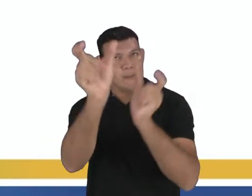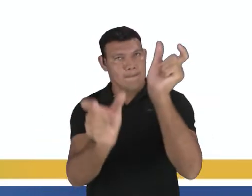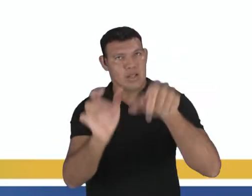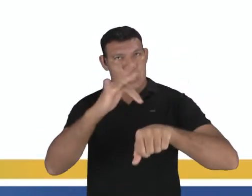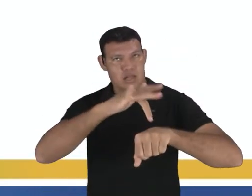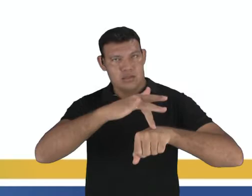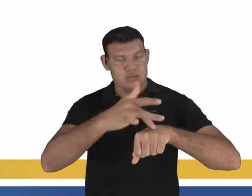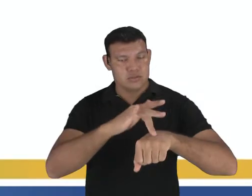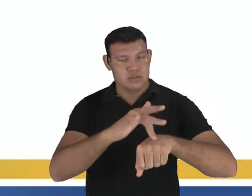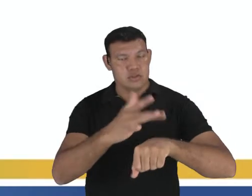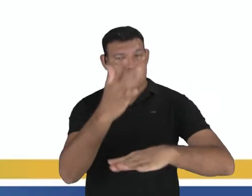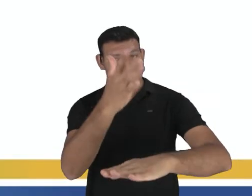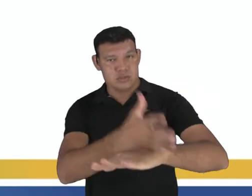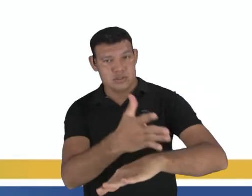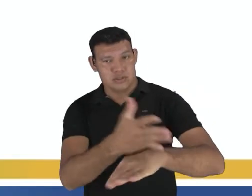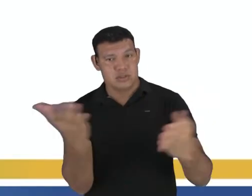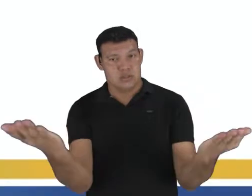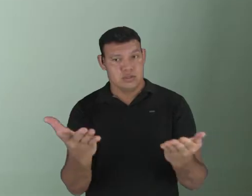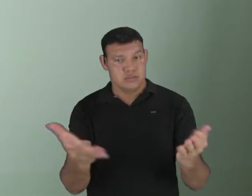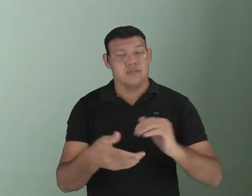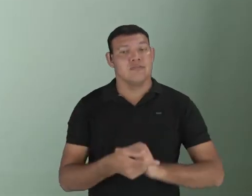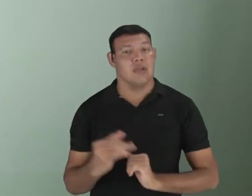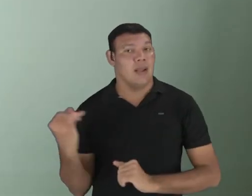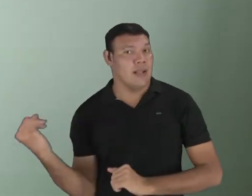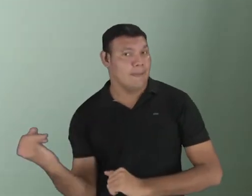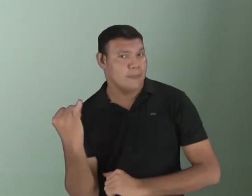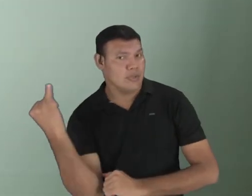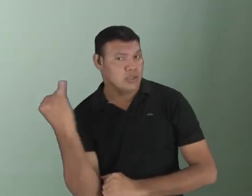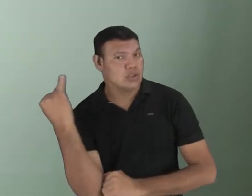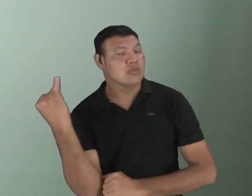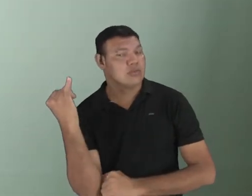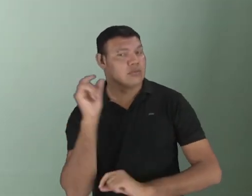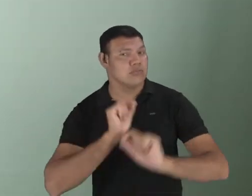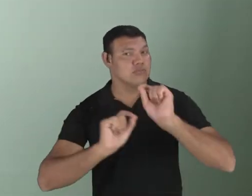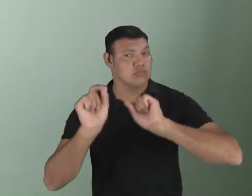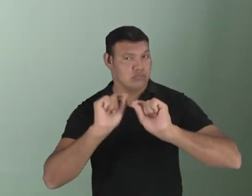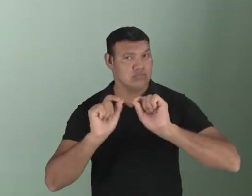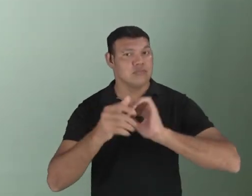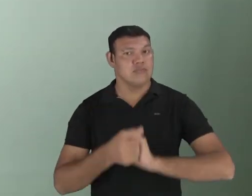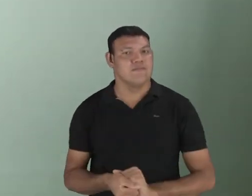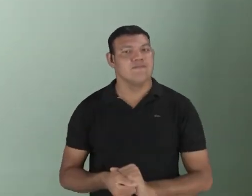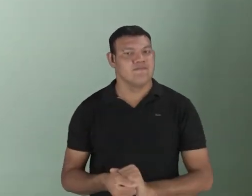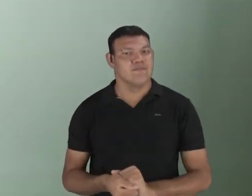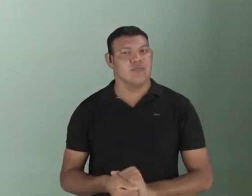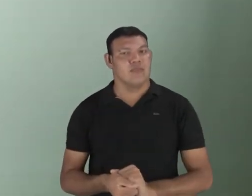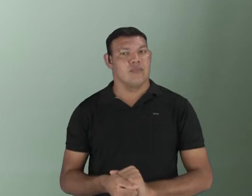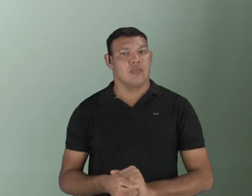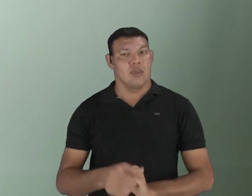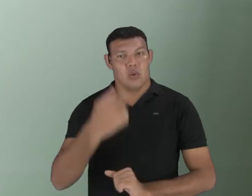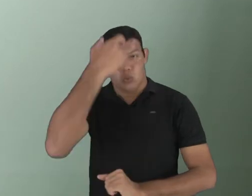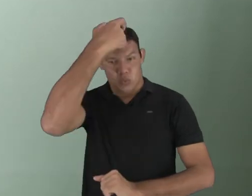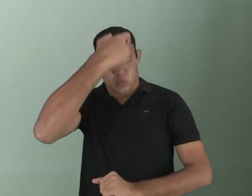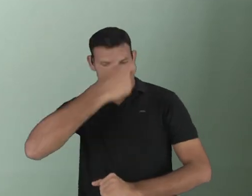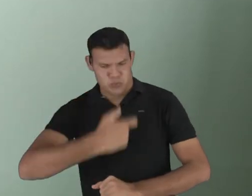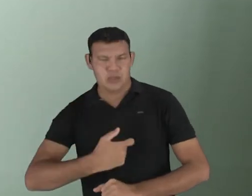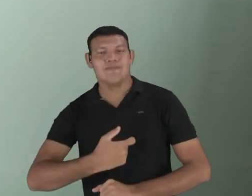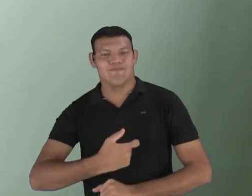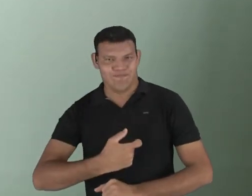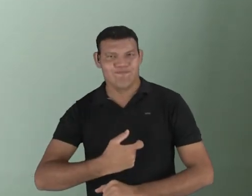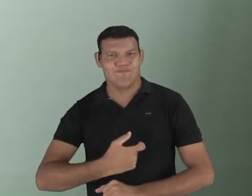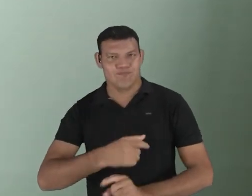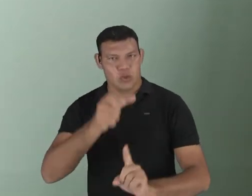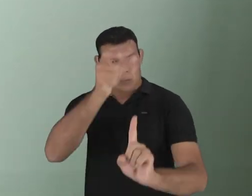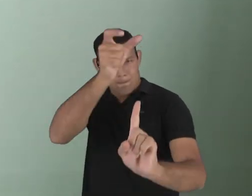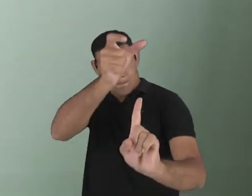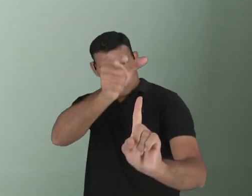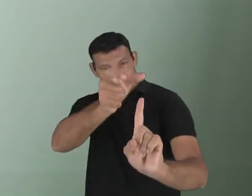modernos hoje. Bom, gente, uma coisa super importante da dança moderna é que ela coloca o bailarino como